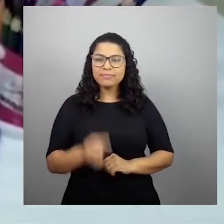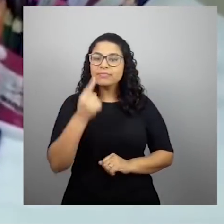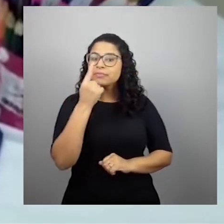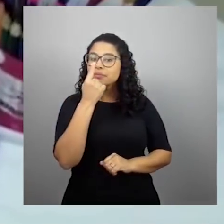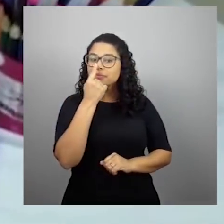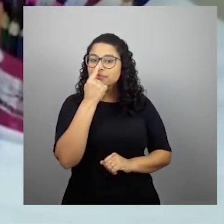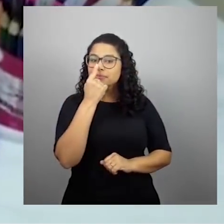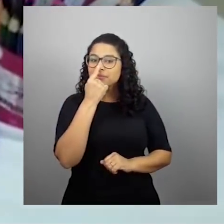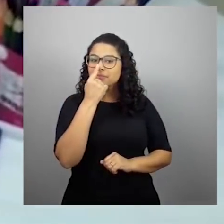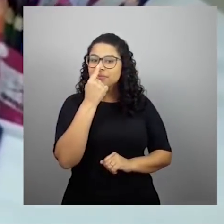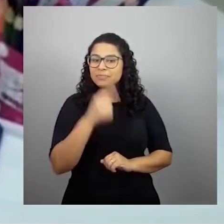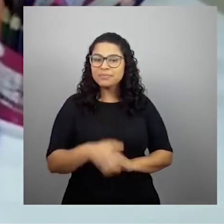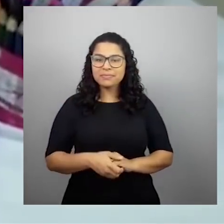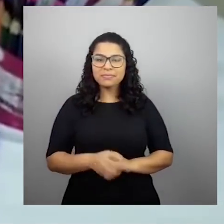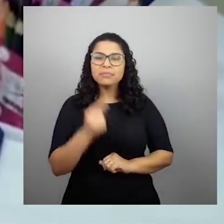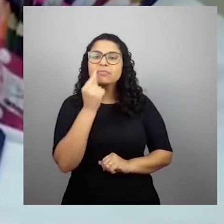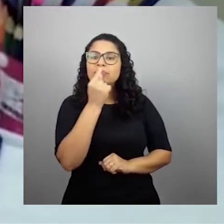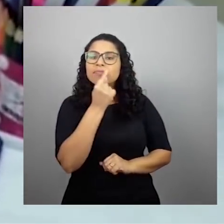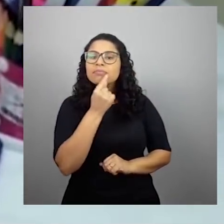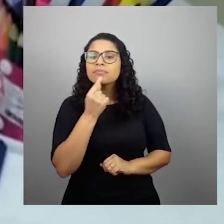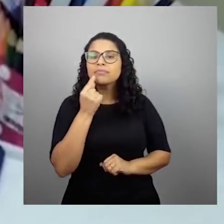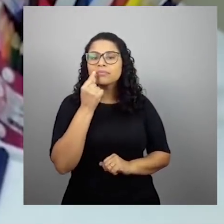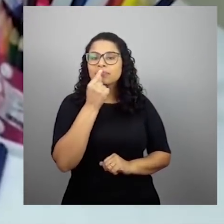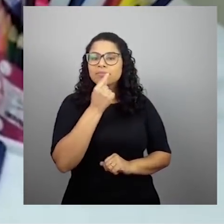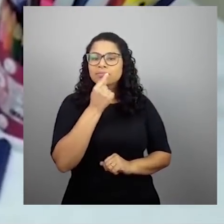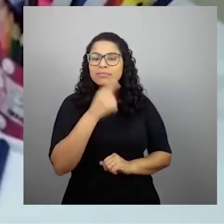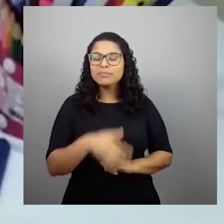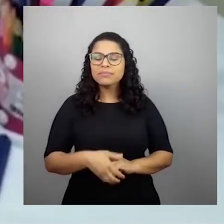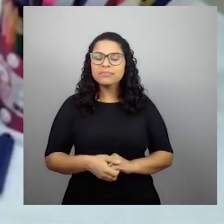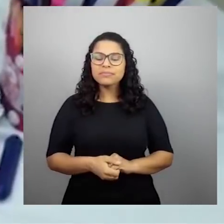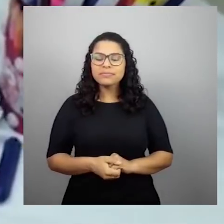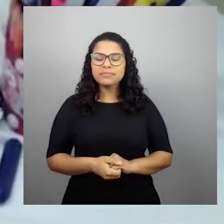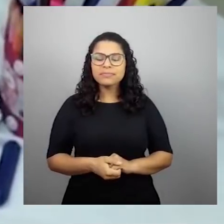o nariz, a boca,